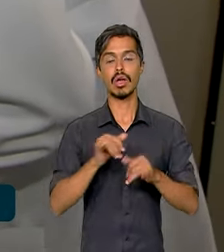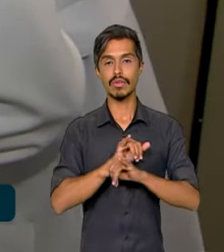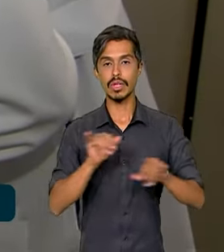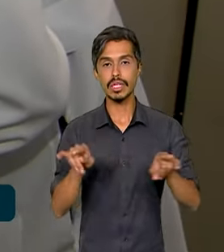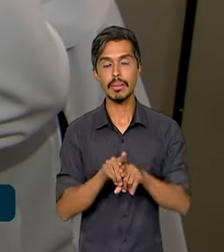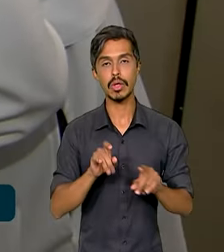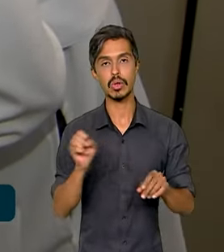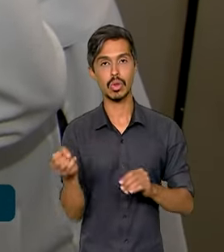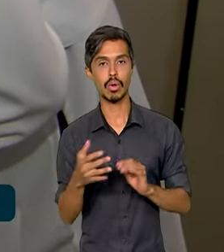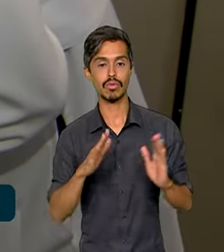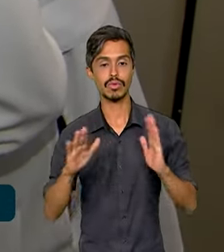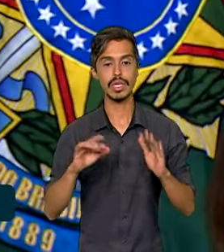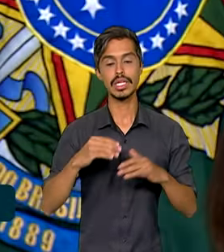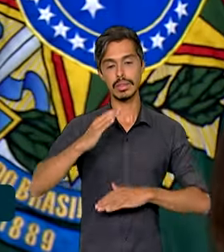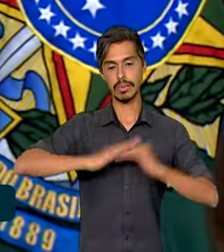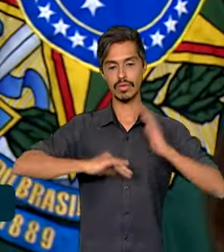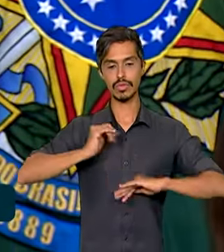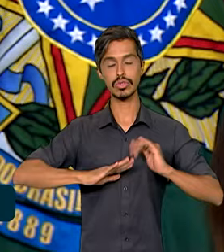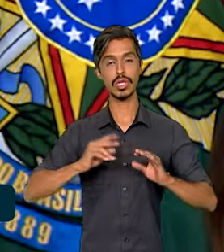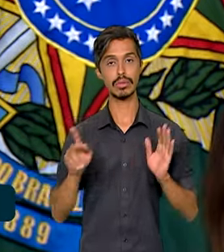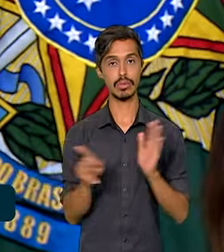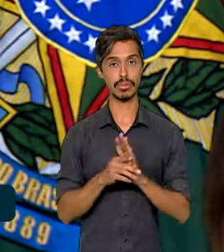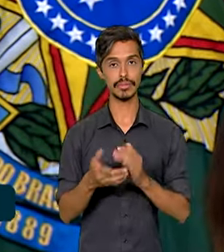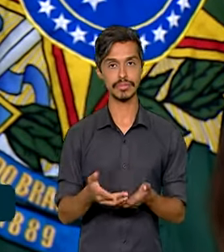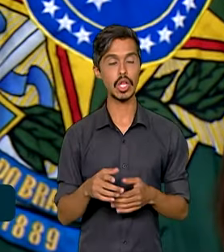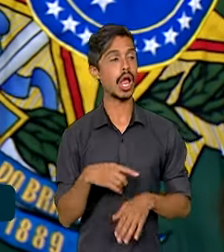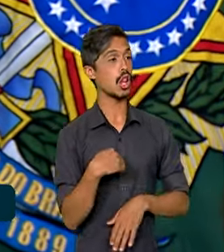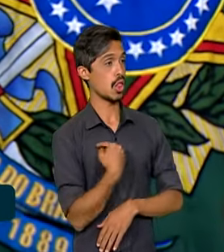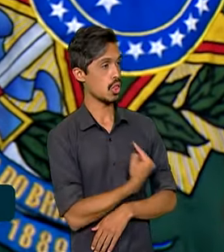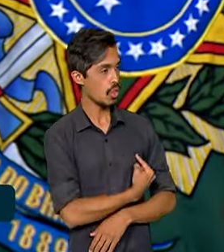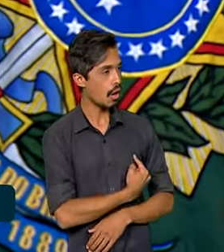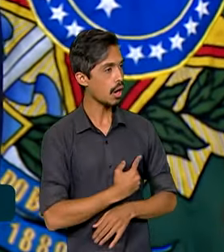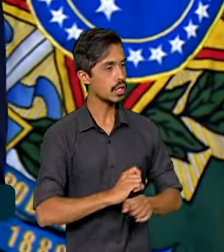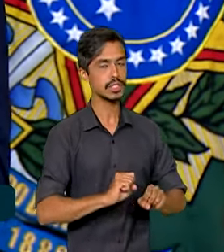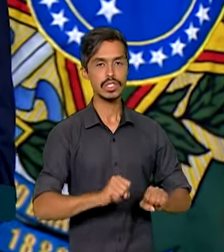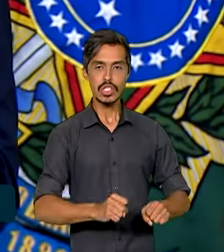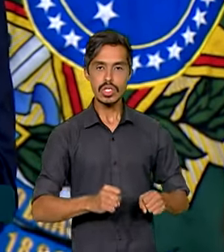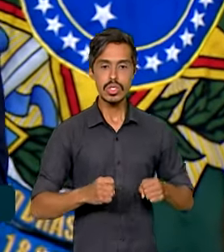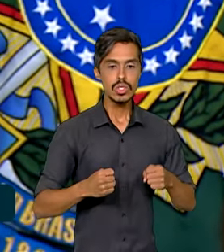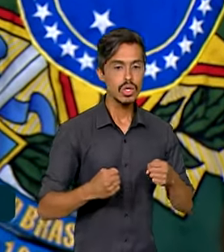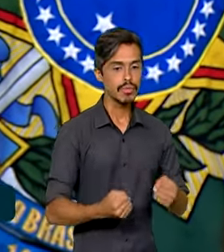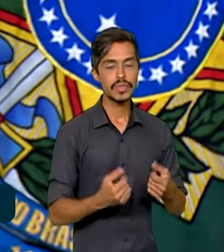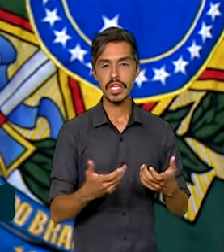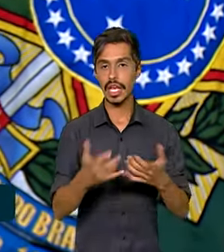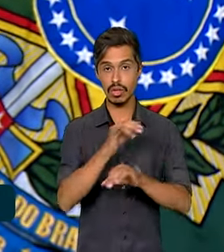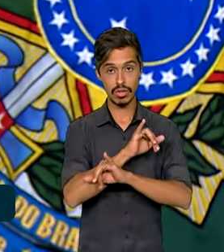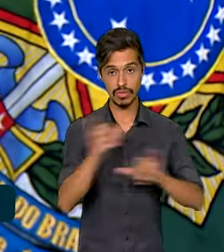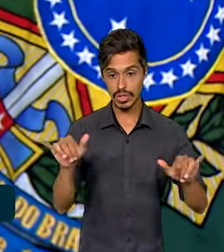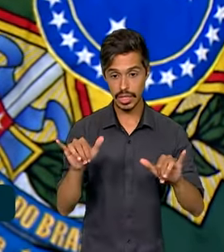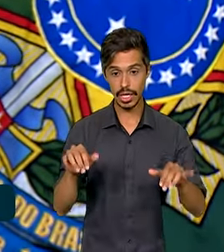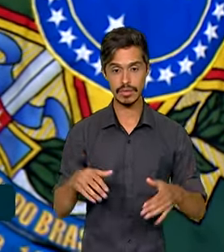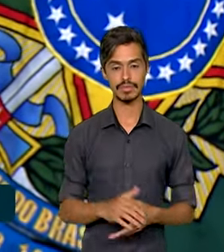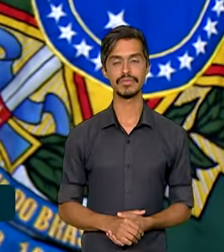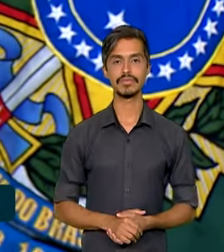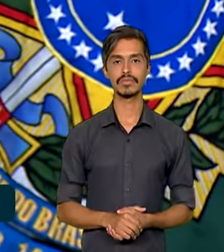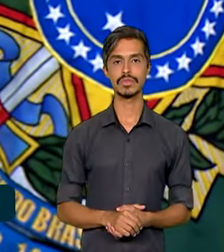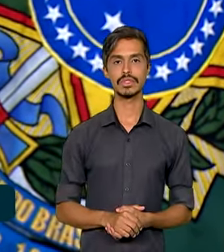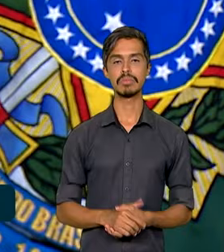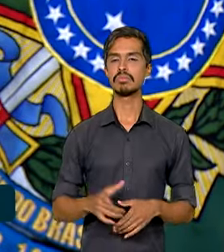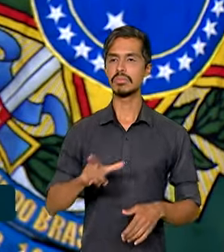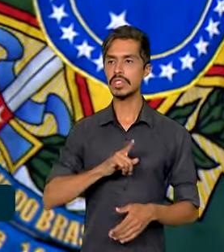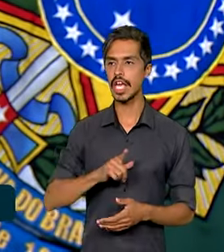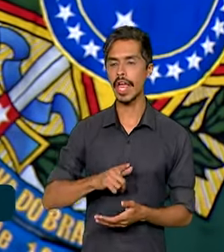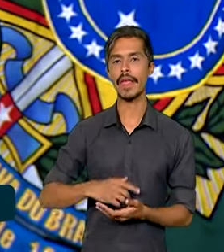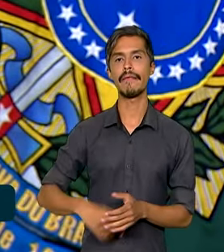envolvendo especialistas nós estamos comprometidos eu quero dizer para vocês de estabelecer